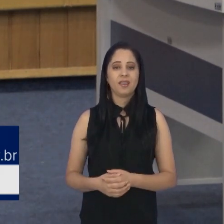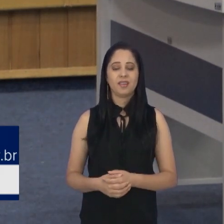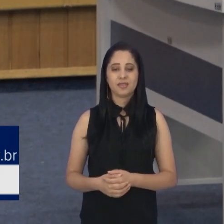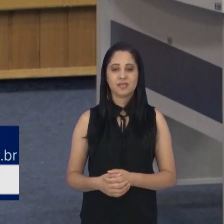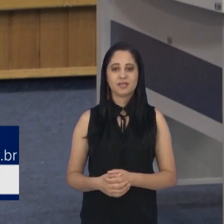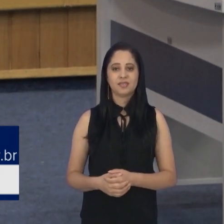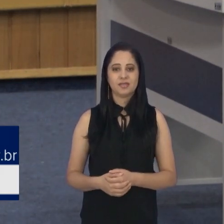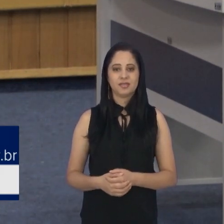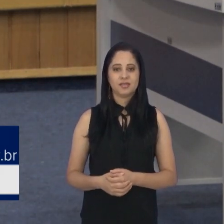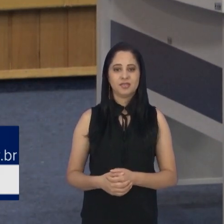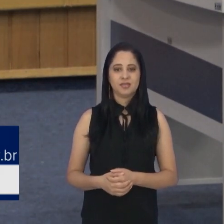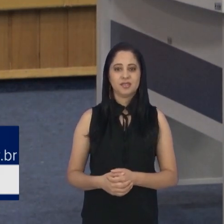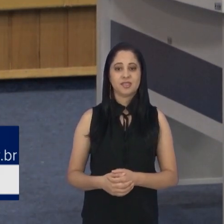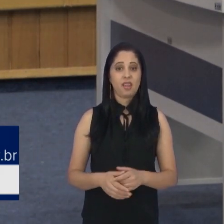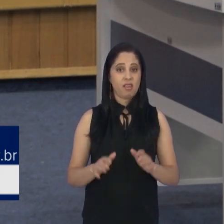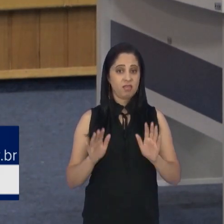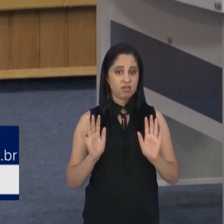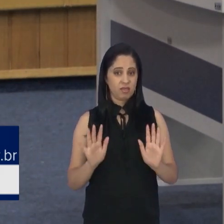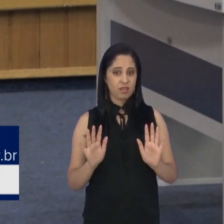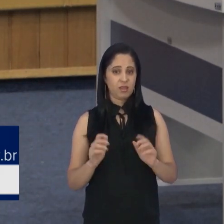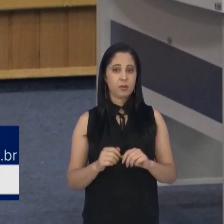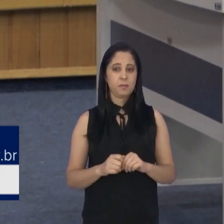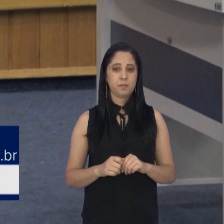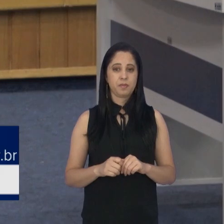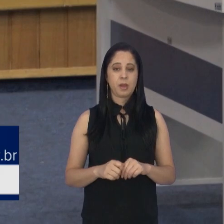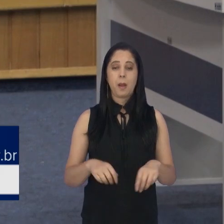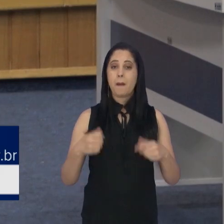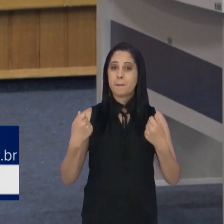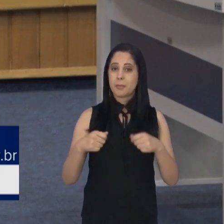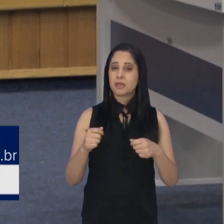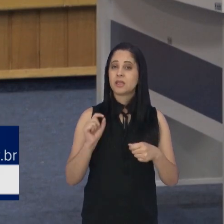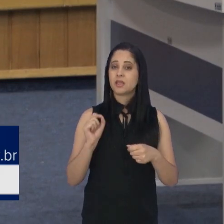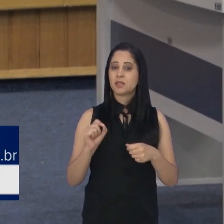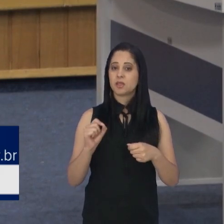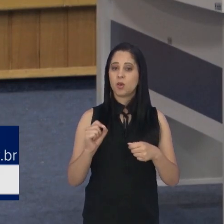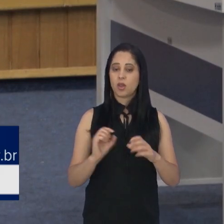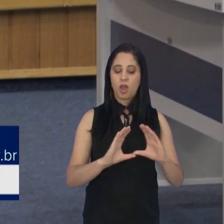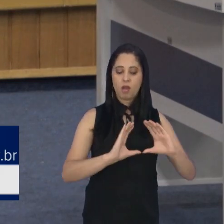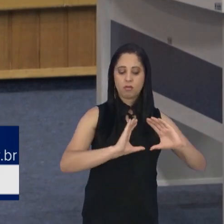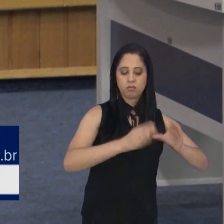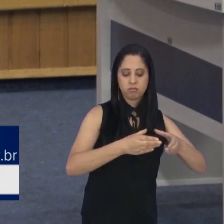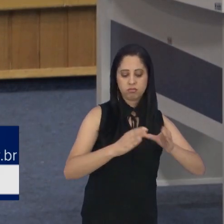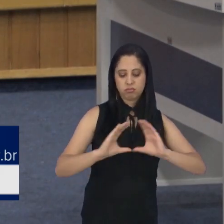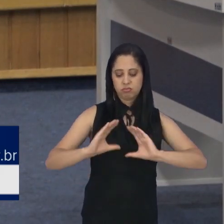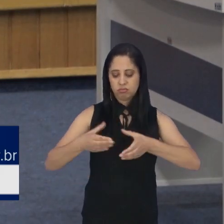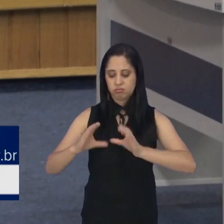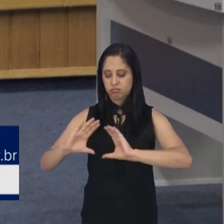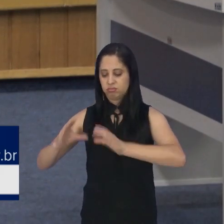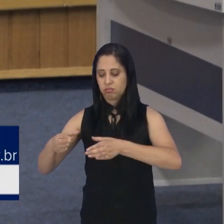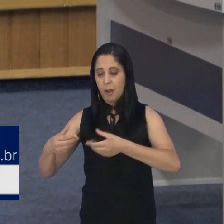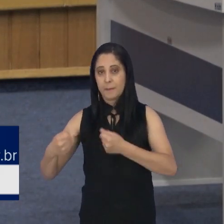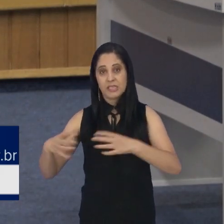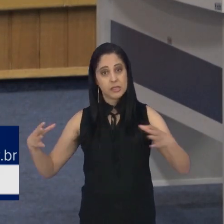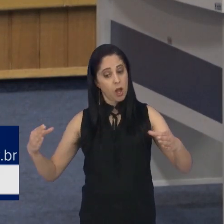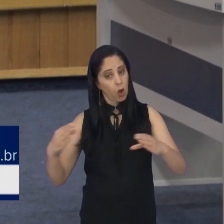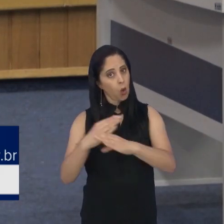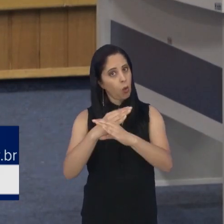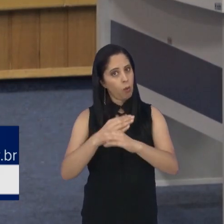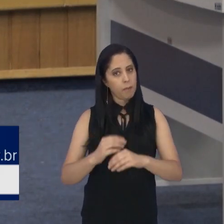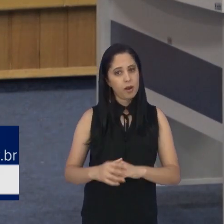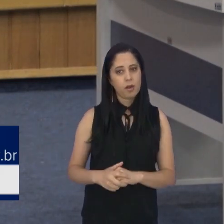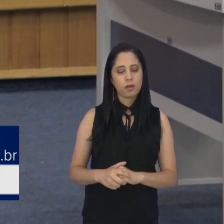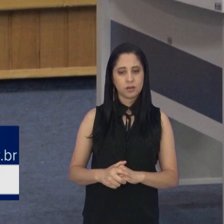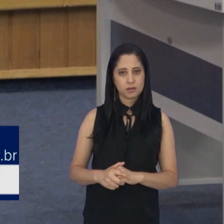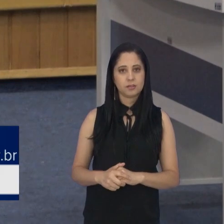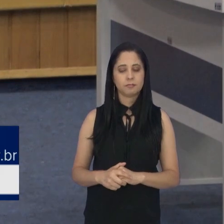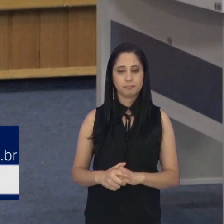rapidamente, tem que se completar esse Conselho Deliberativo da Fundação Cultural. Tem que